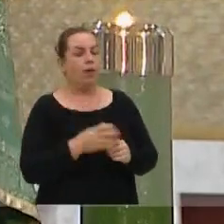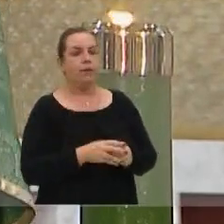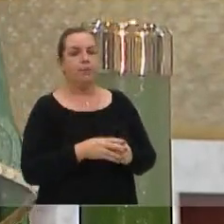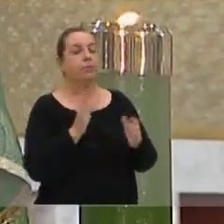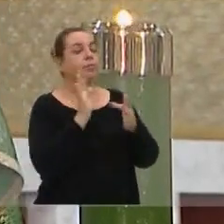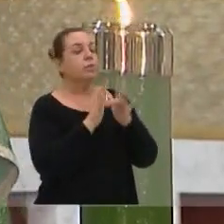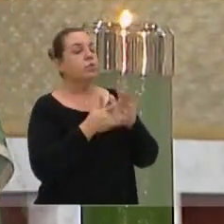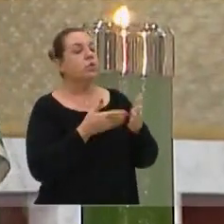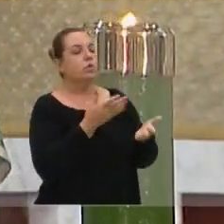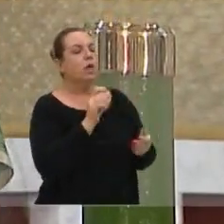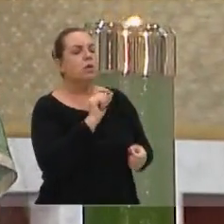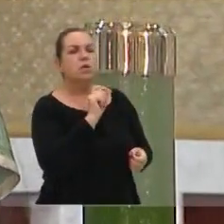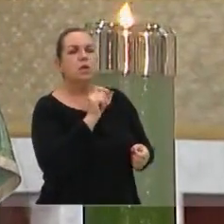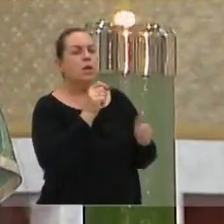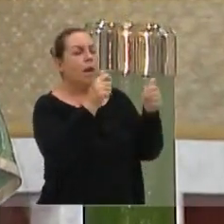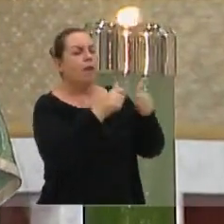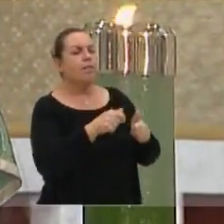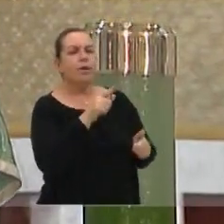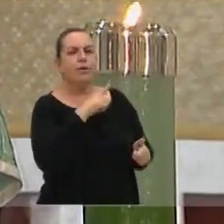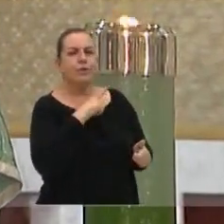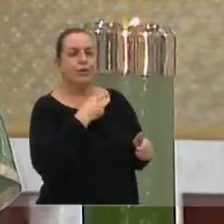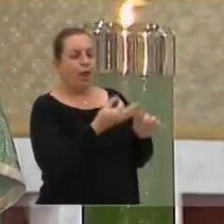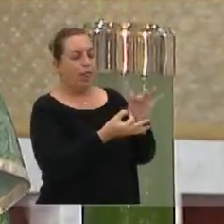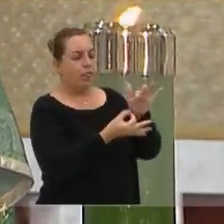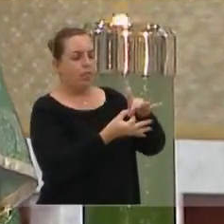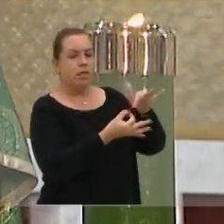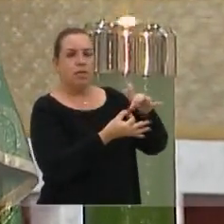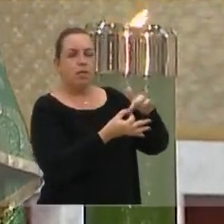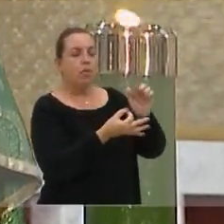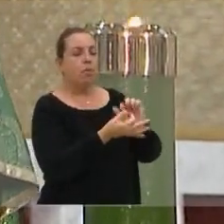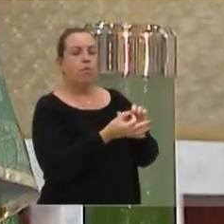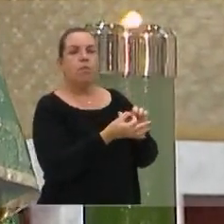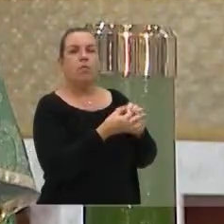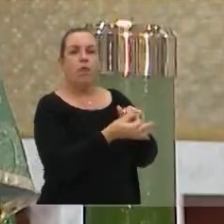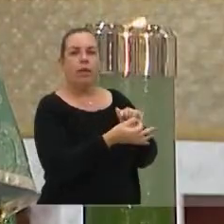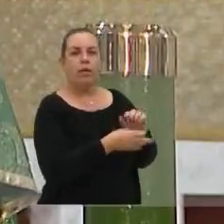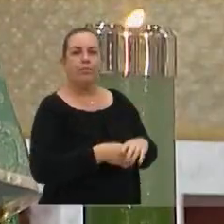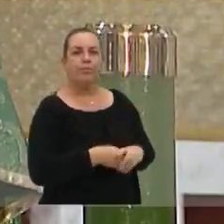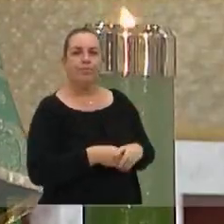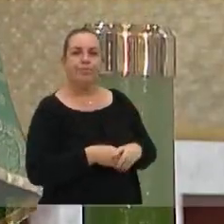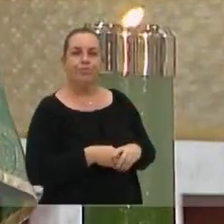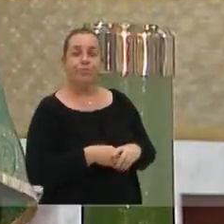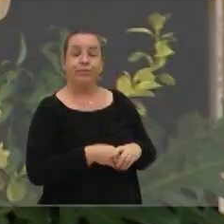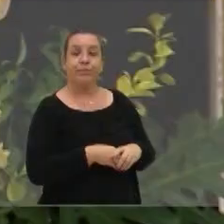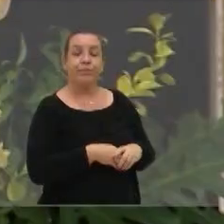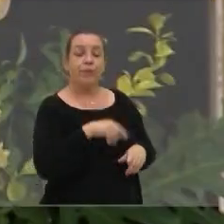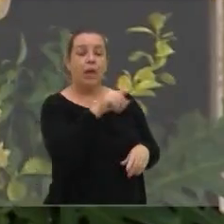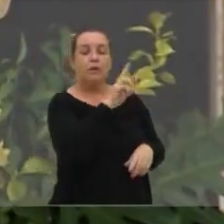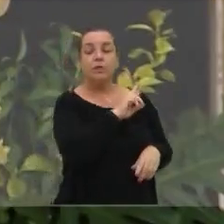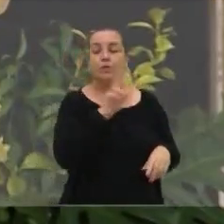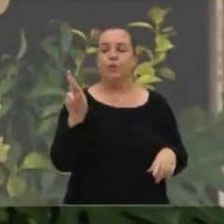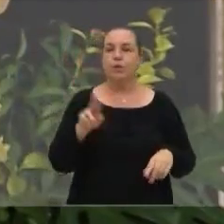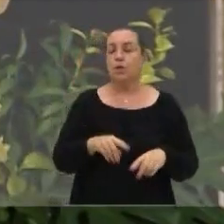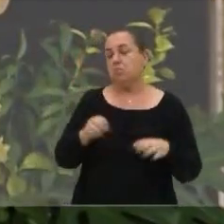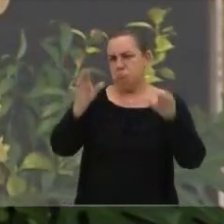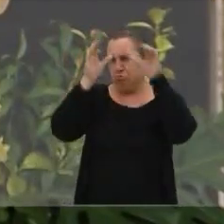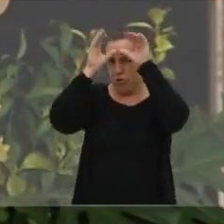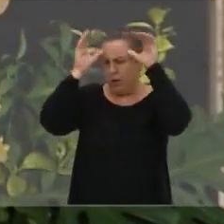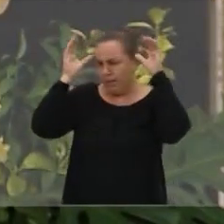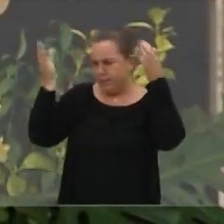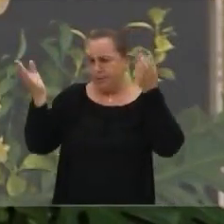disse: De quem é a figura e a inscrição desta moeda? Eles responderam: De César.